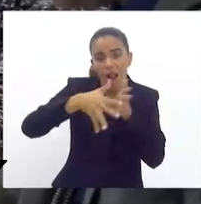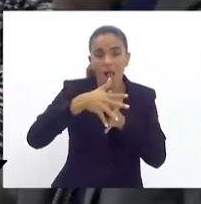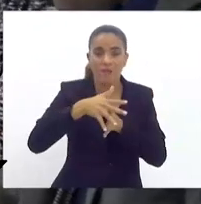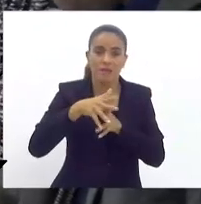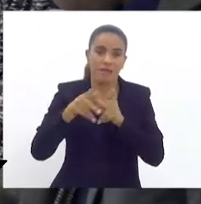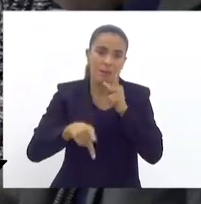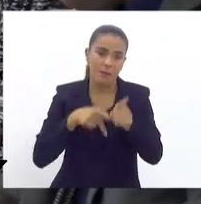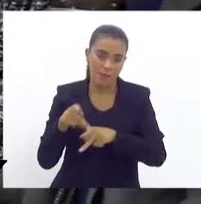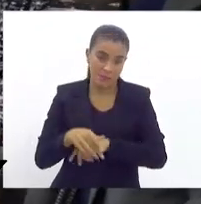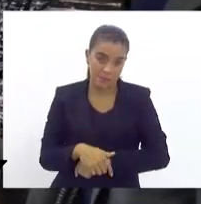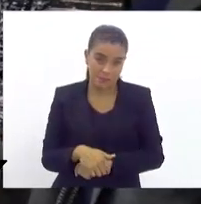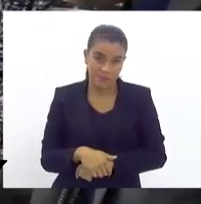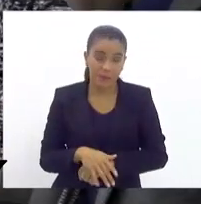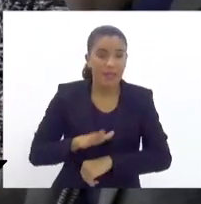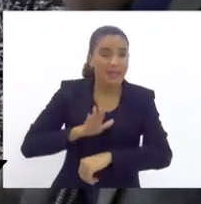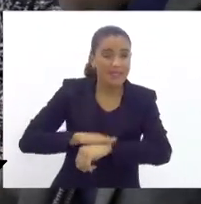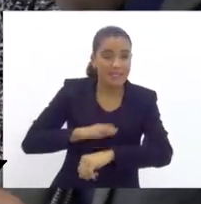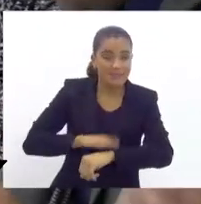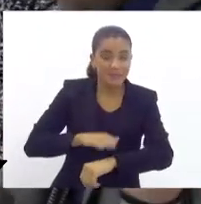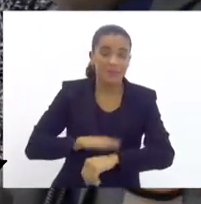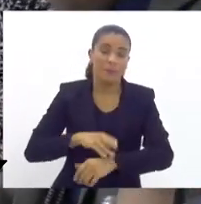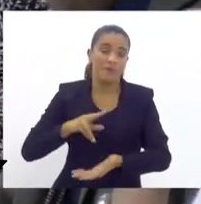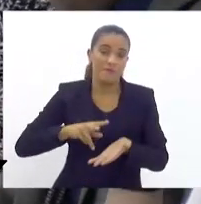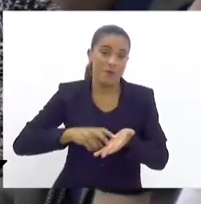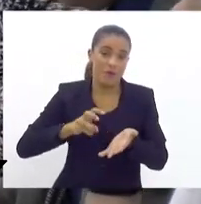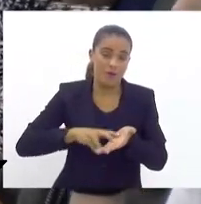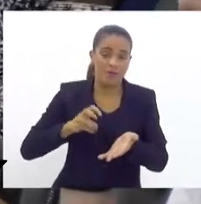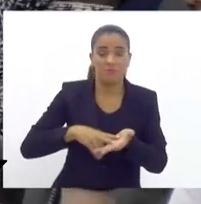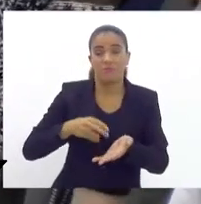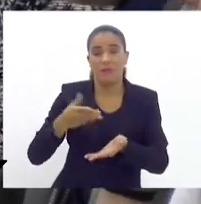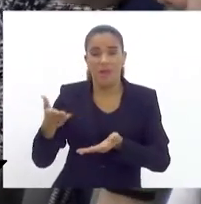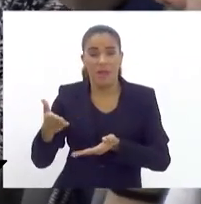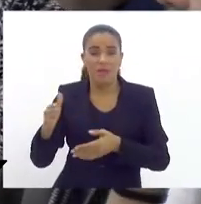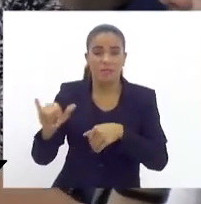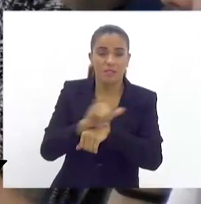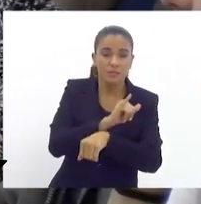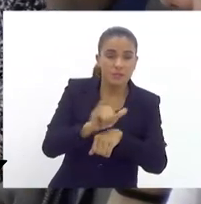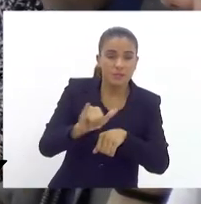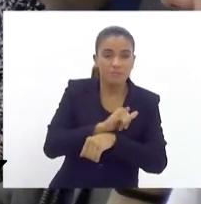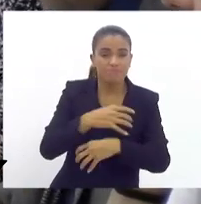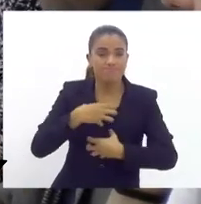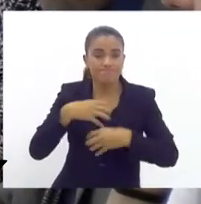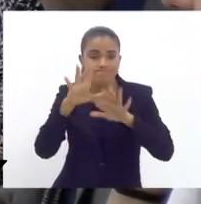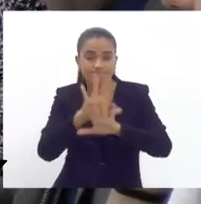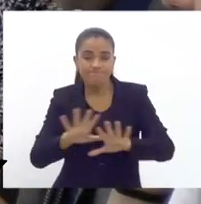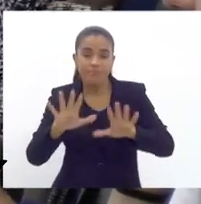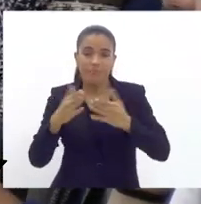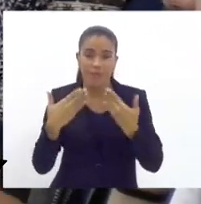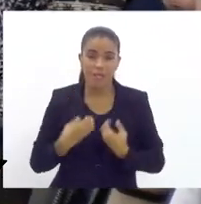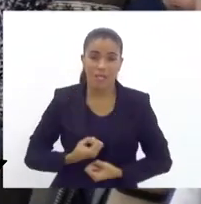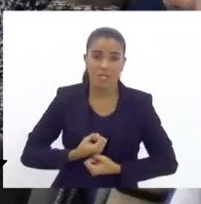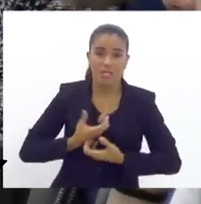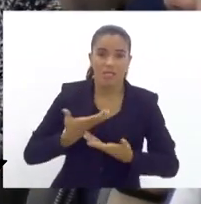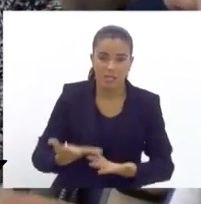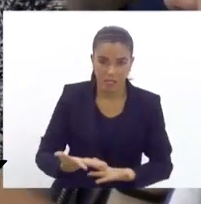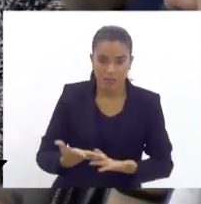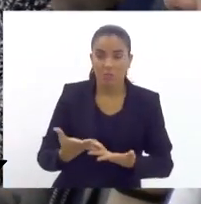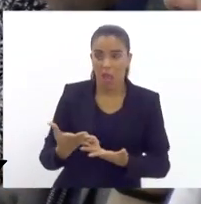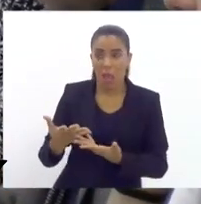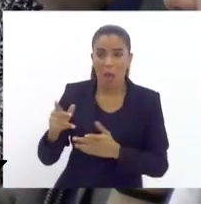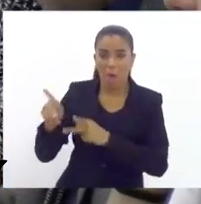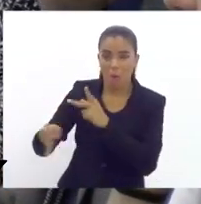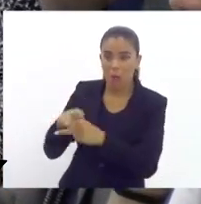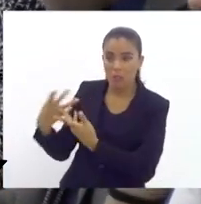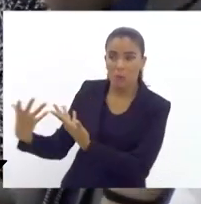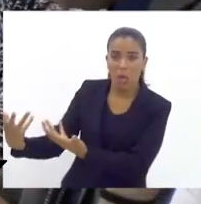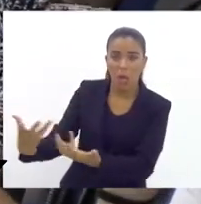A partir desse momento, quando esse vocabulário, quando essa forma de se expressar está pacificada entre a população,